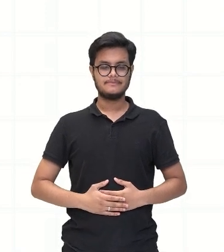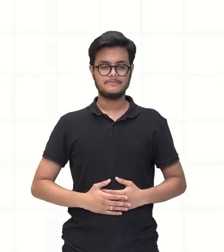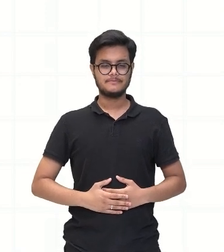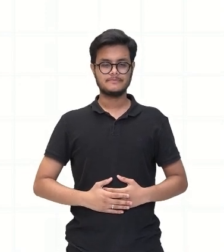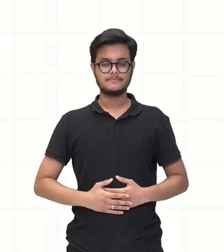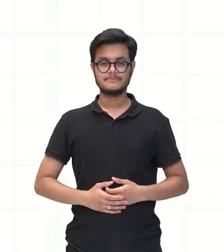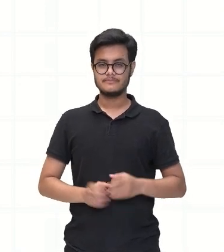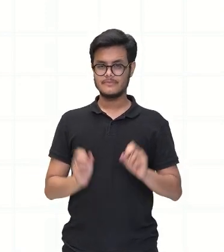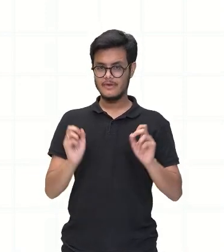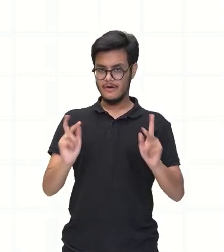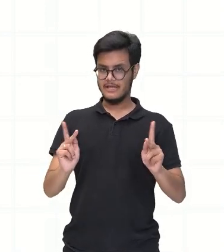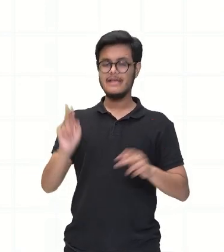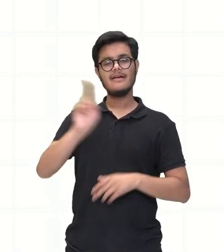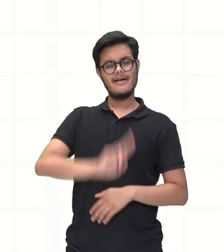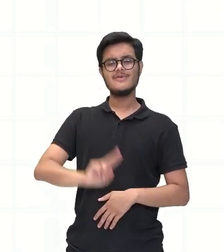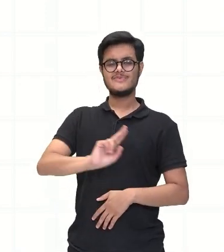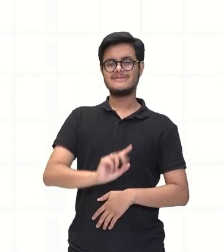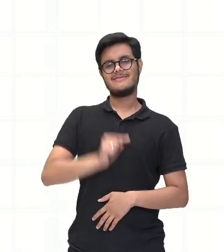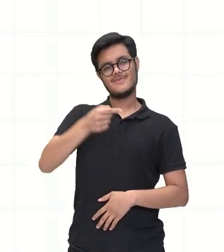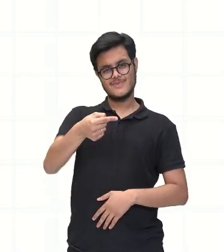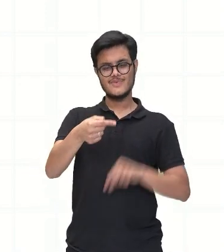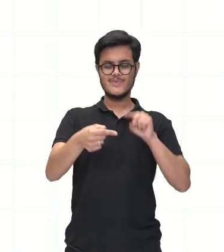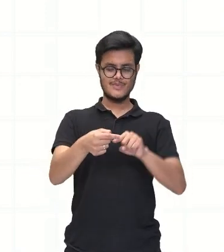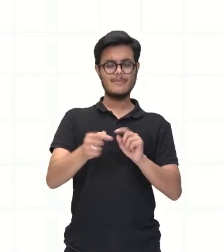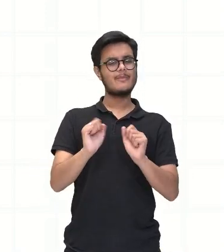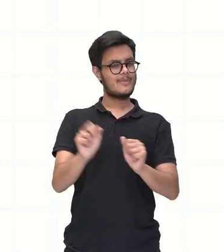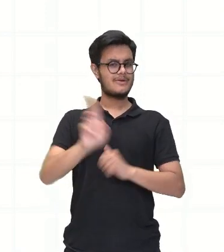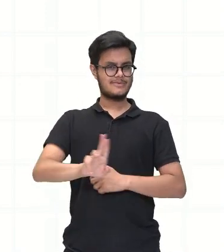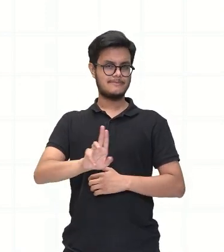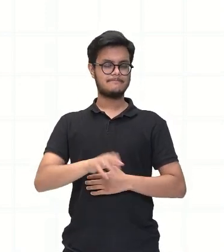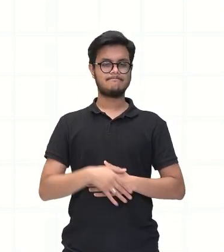sua autonomia. Aqui, ó.